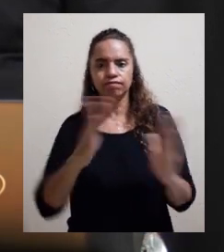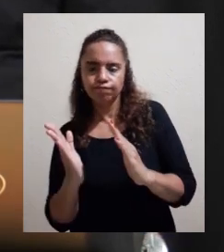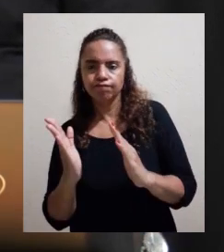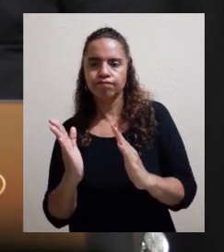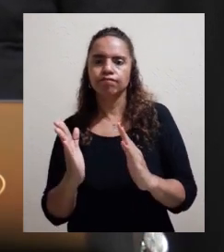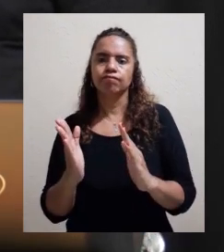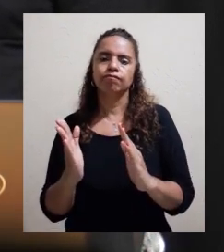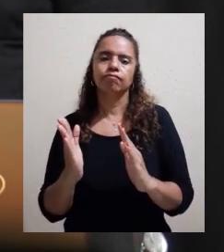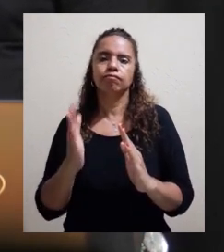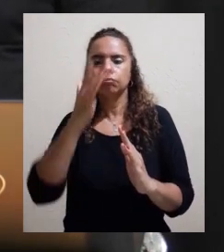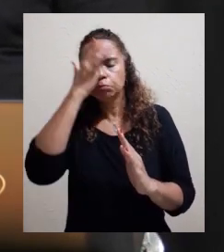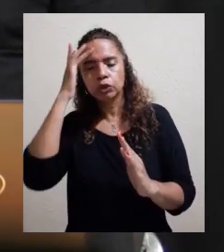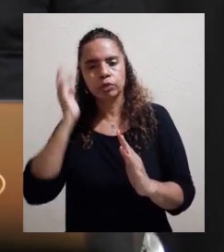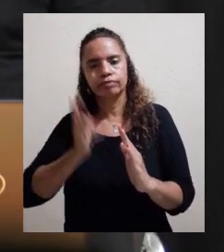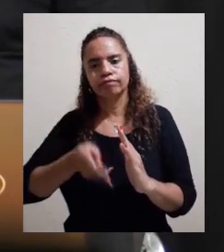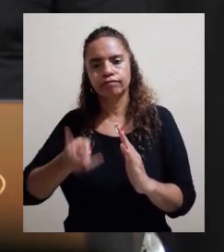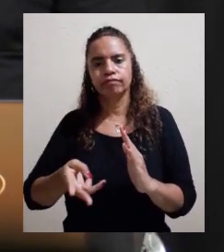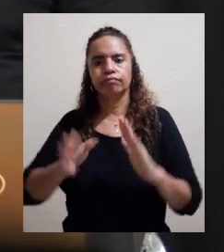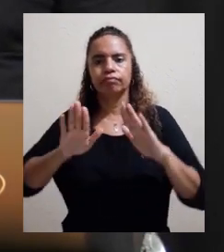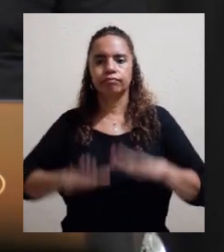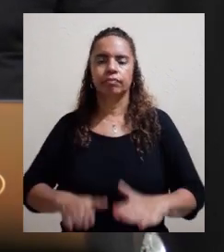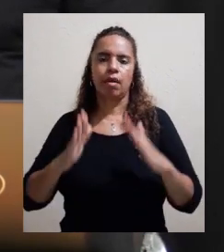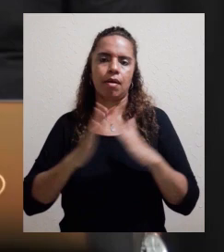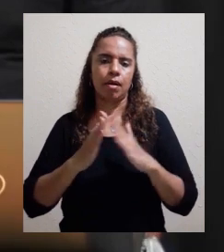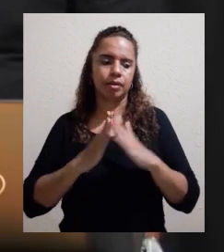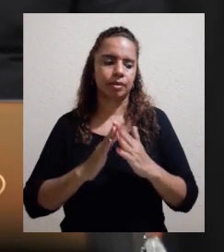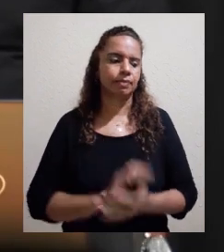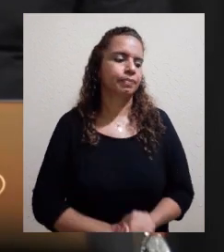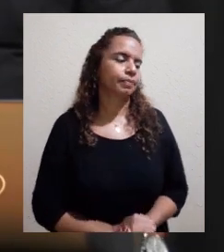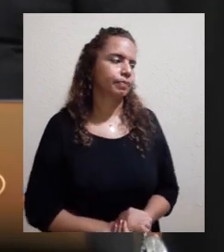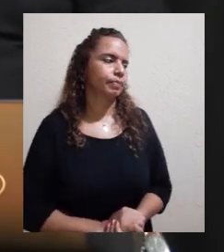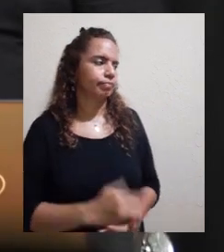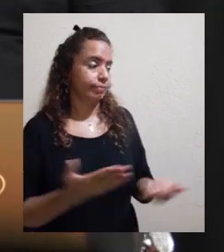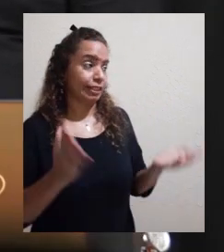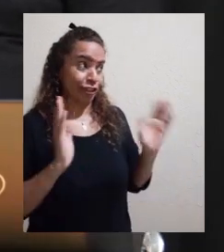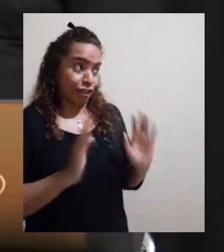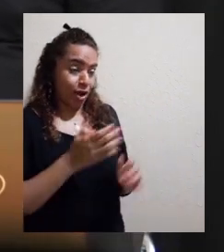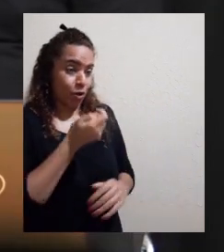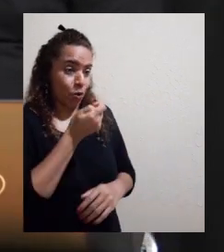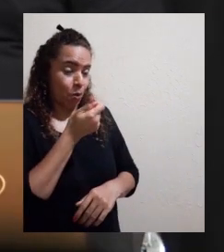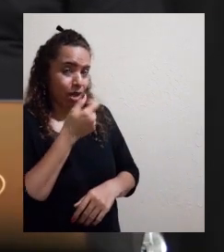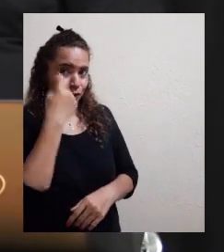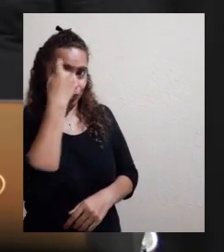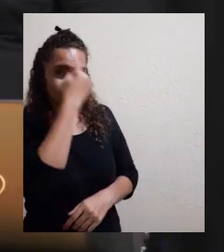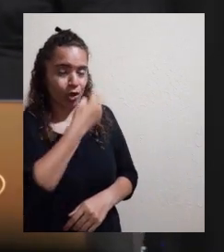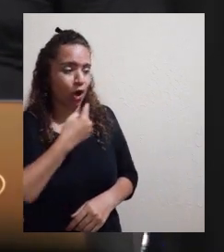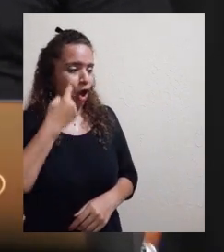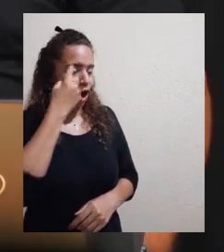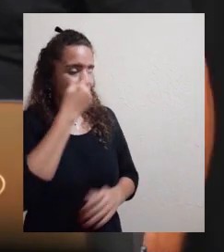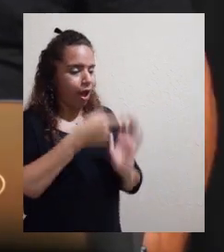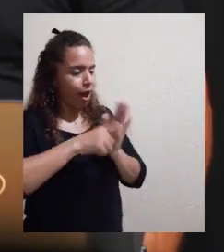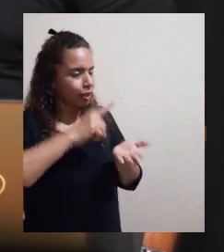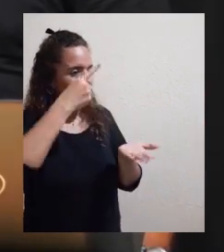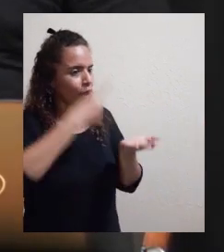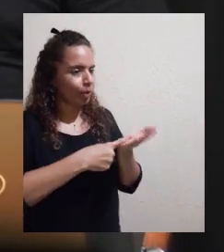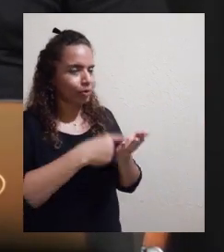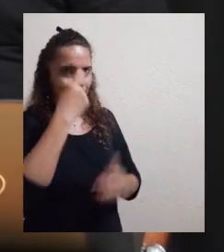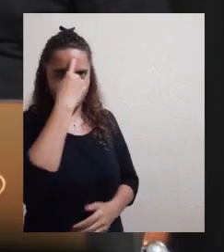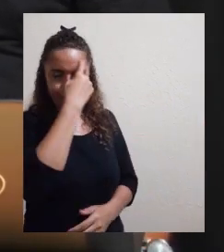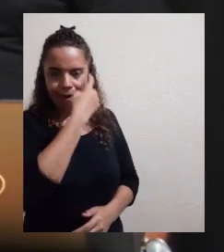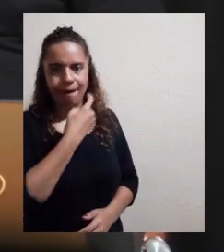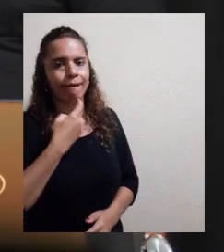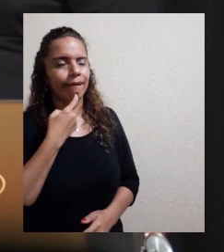mundo vai prolongar o seu período de quarentena, entre aspas. Nós já estamos chegando a quase 1 hora de conversa. A gente tinha combinado inicialmente meia hora,